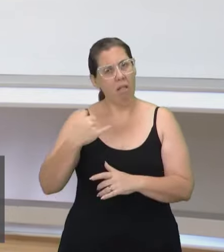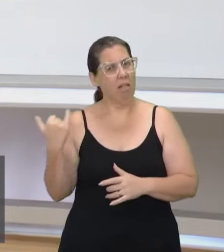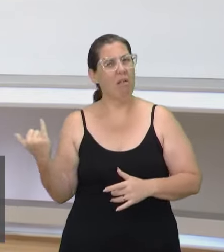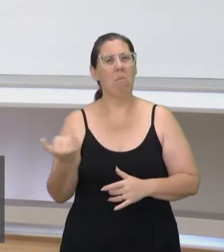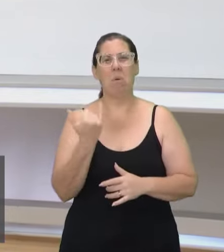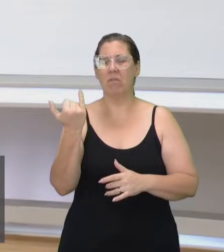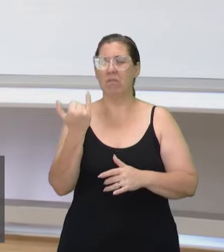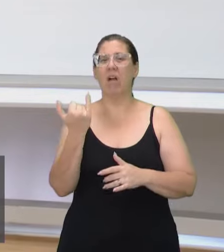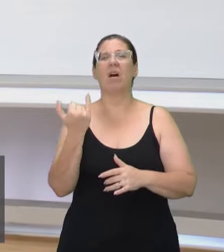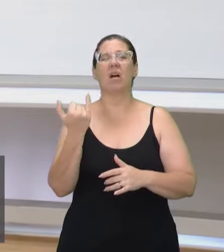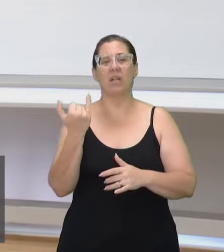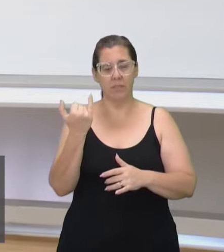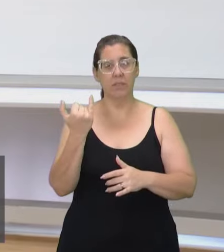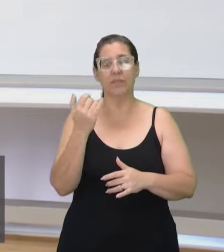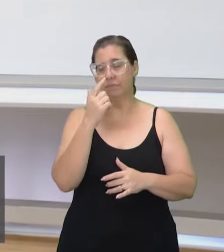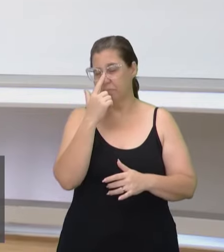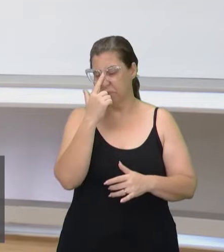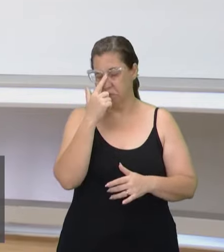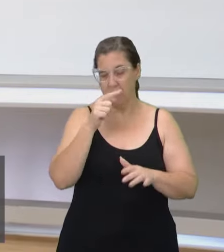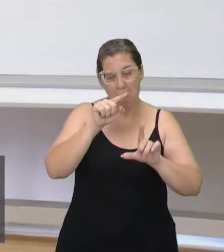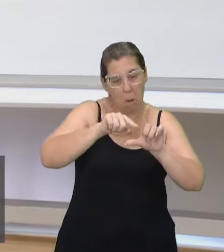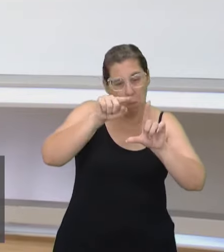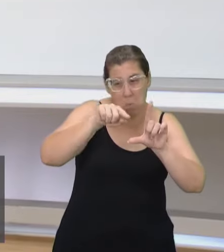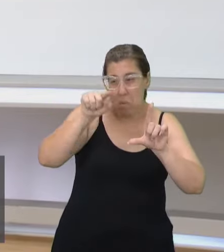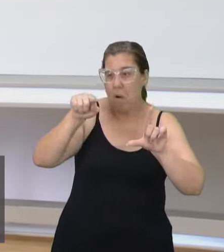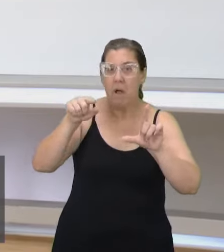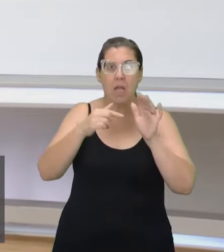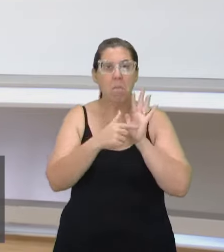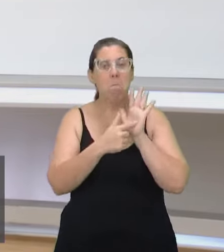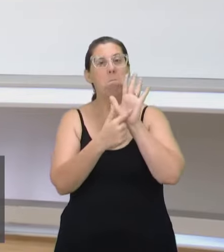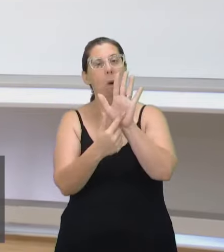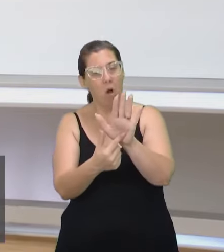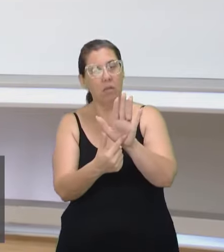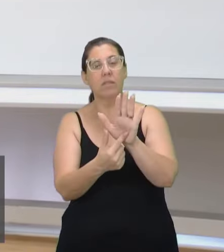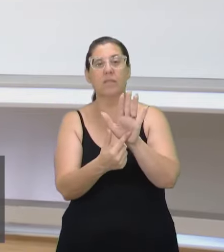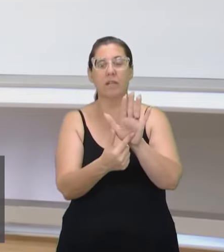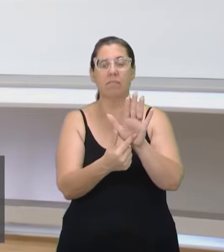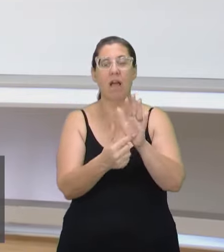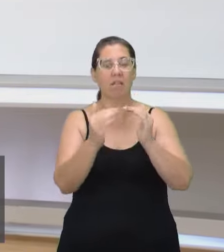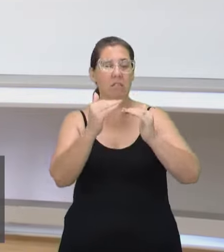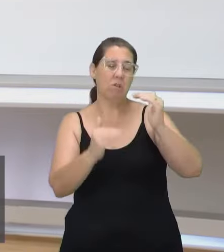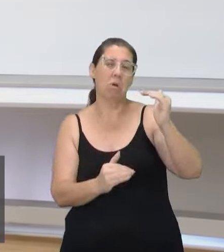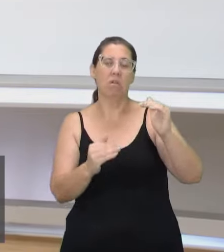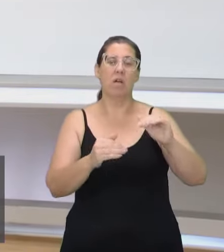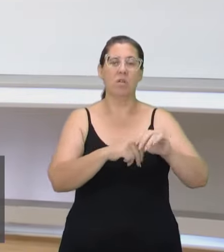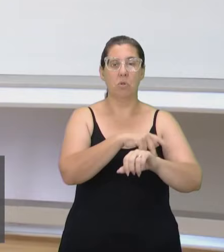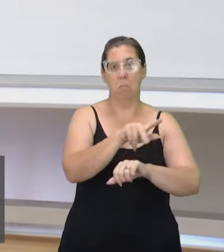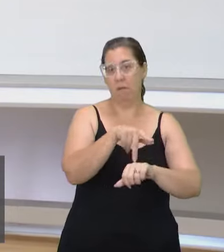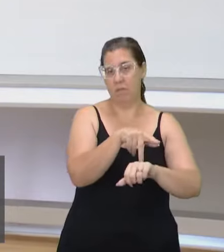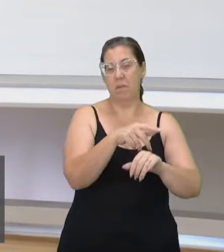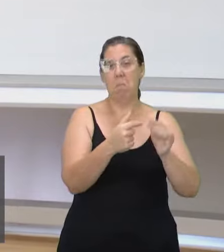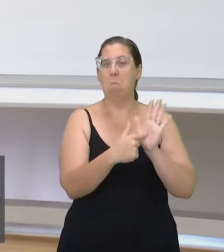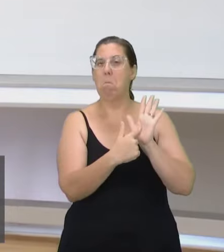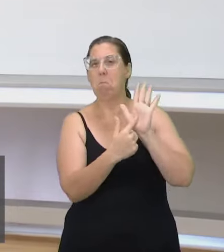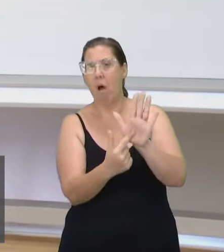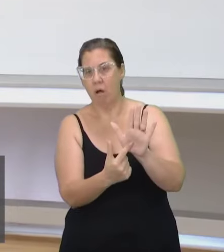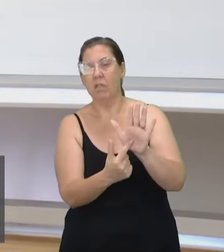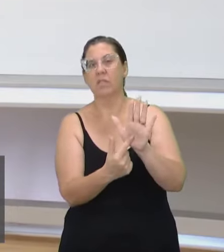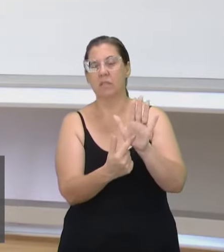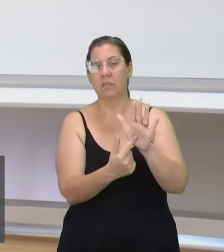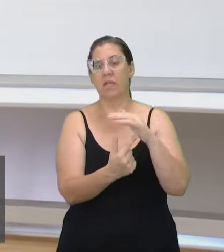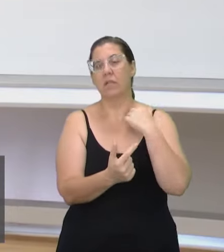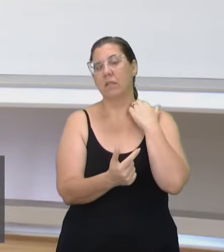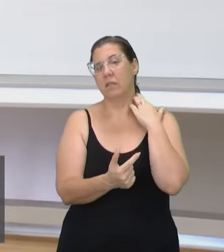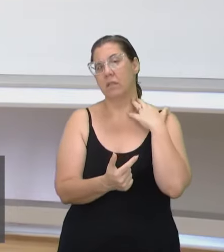importante índice, né? Os índices que medem a desigualdade de um país, eles revelam